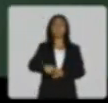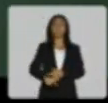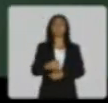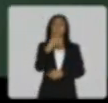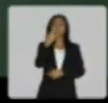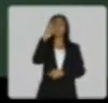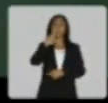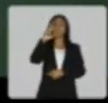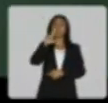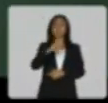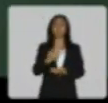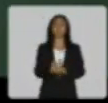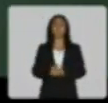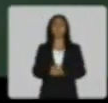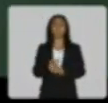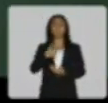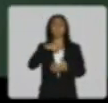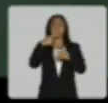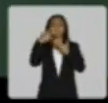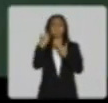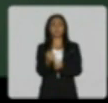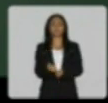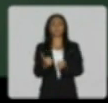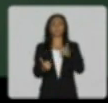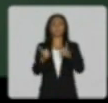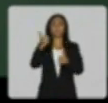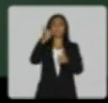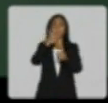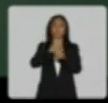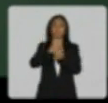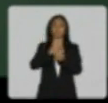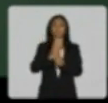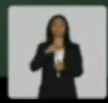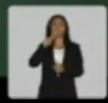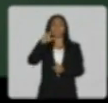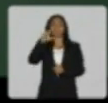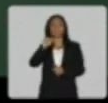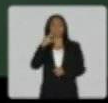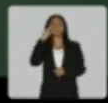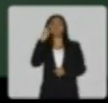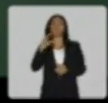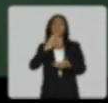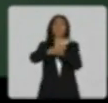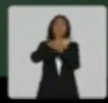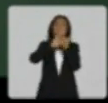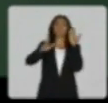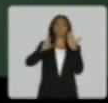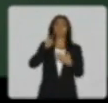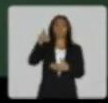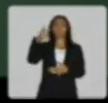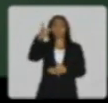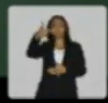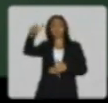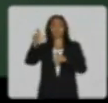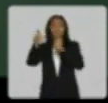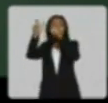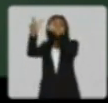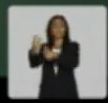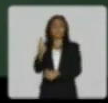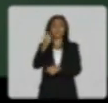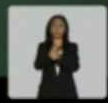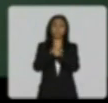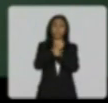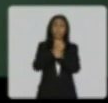4 mil reais eu recebo serviço de título da meia hora foi a única ou você vai viajar lá para ficar um ano